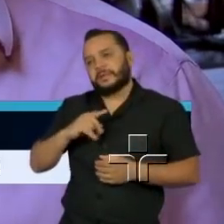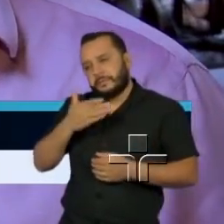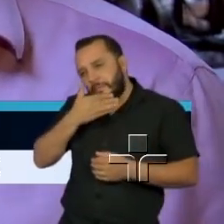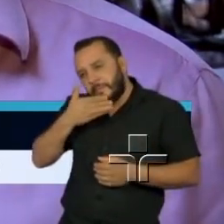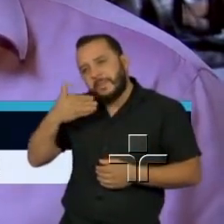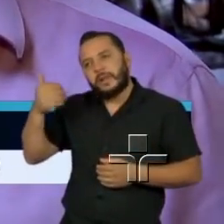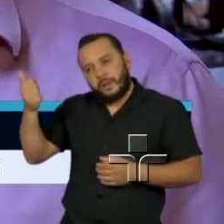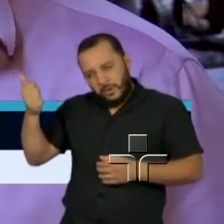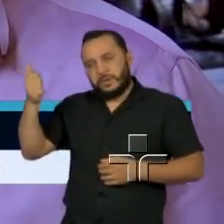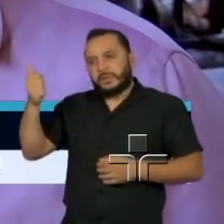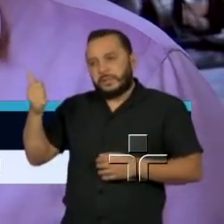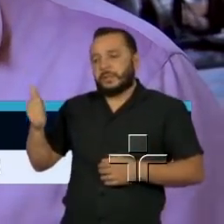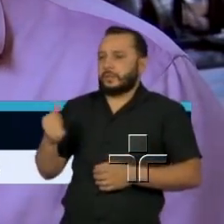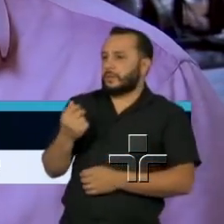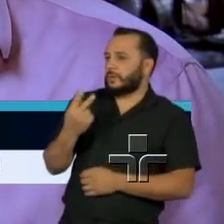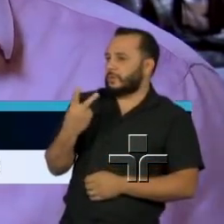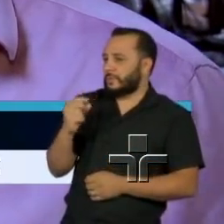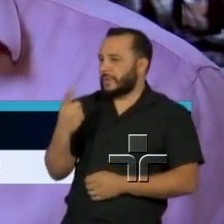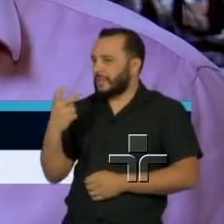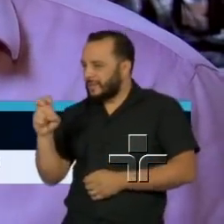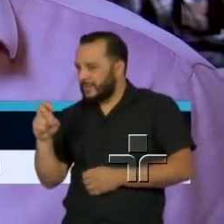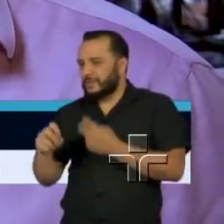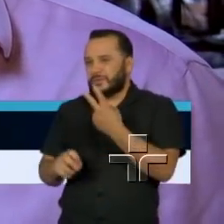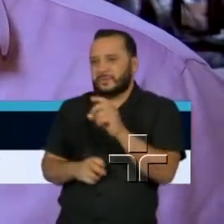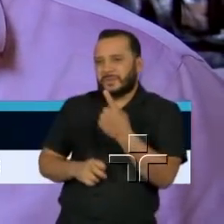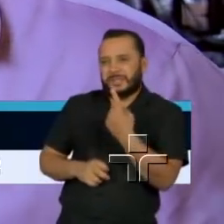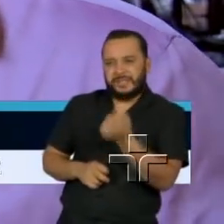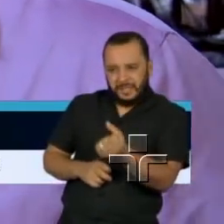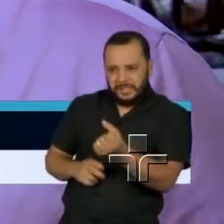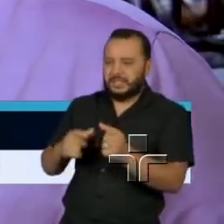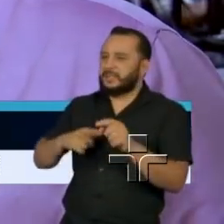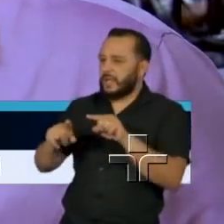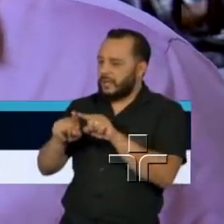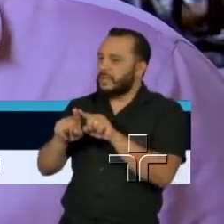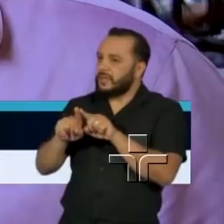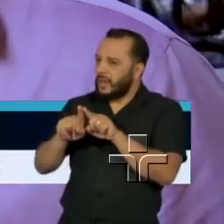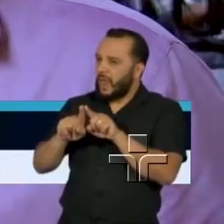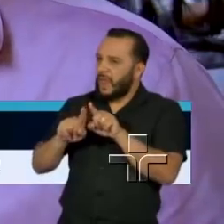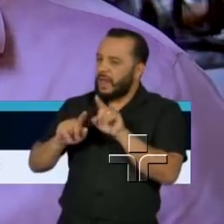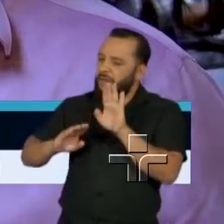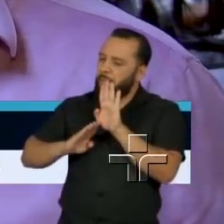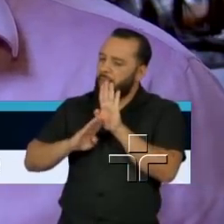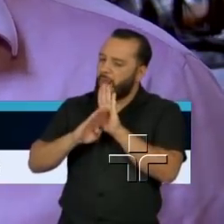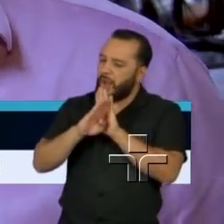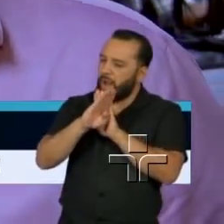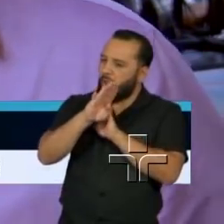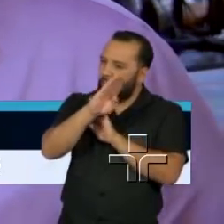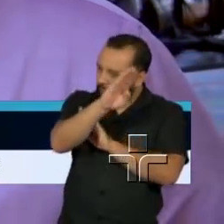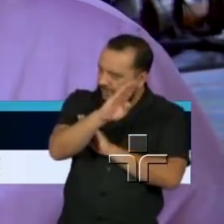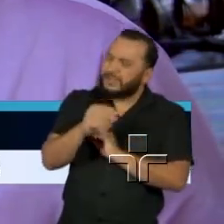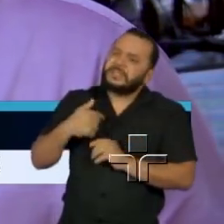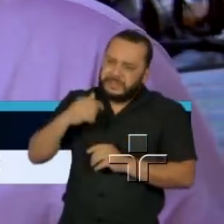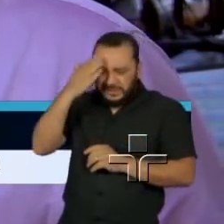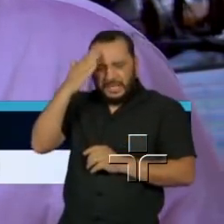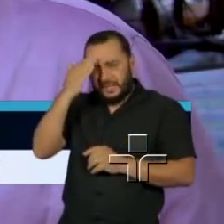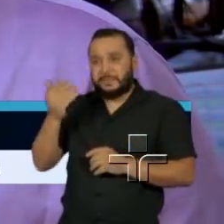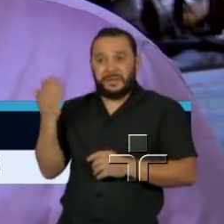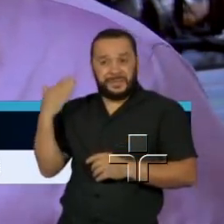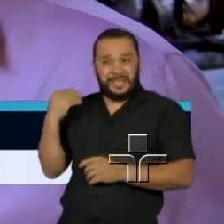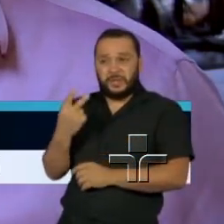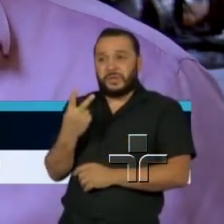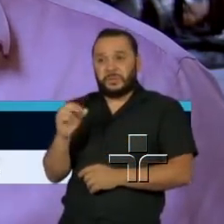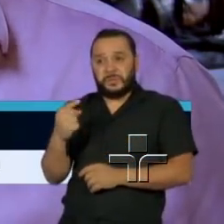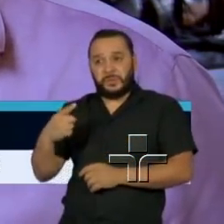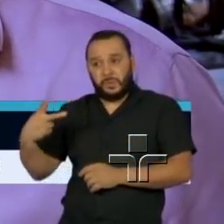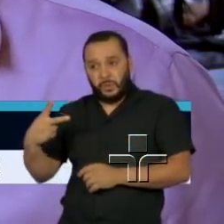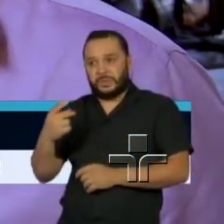desde 2015, 2016, numa linha de crescimento, claro, não é do jeito que a gente gostaria, não era o patamar que estava lá em 2012, 2013,